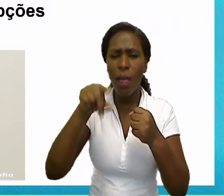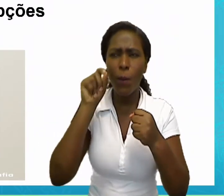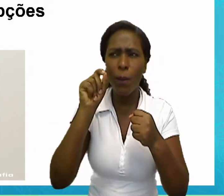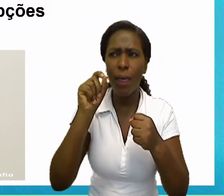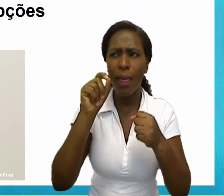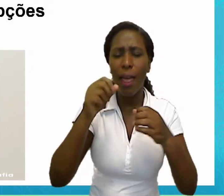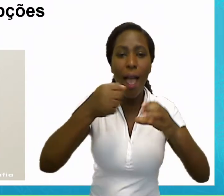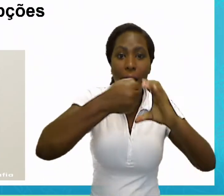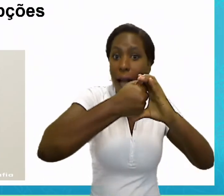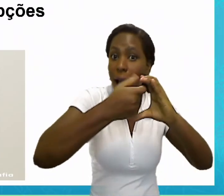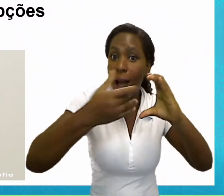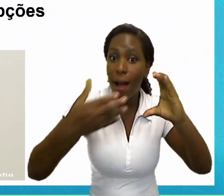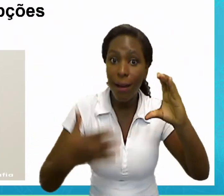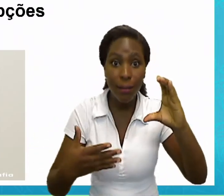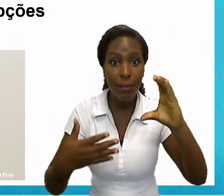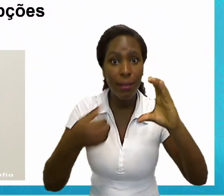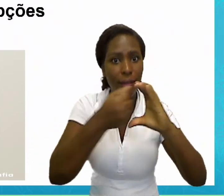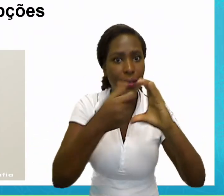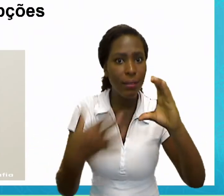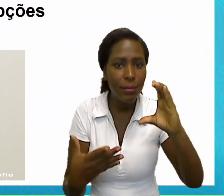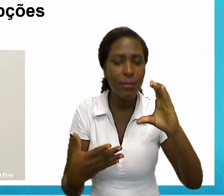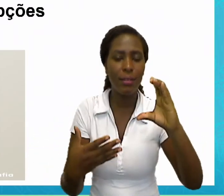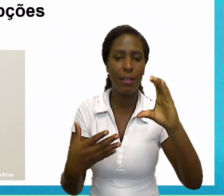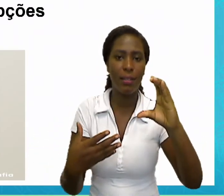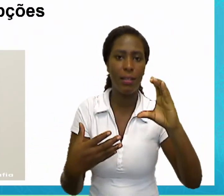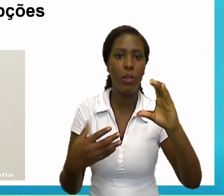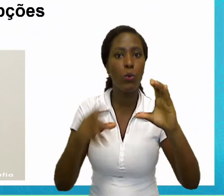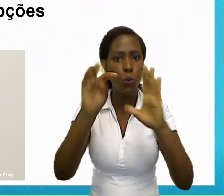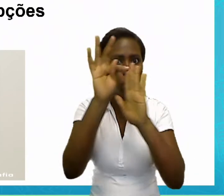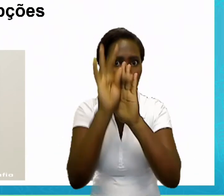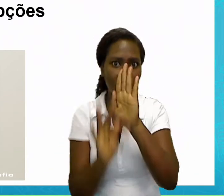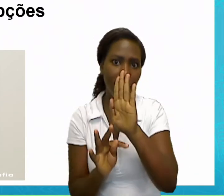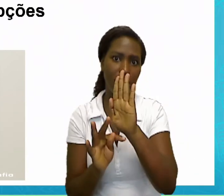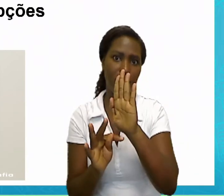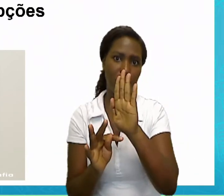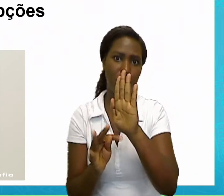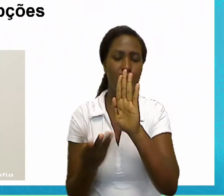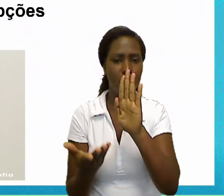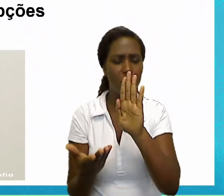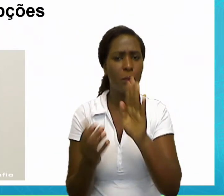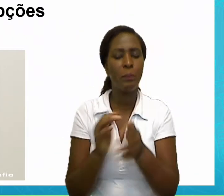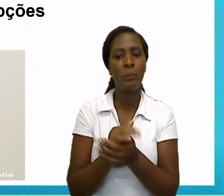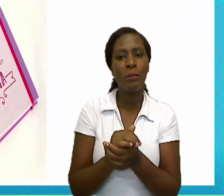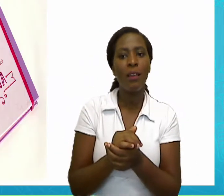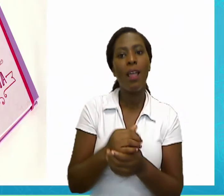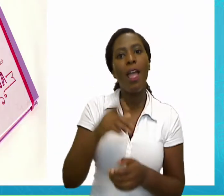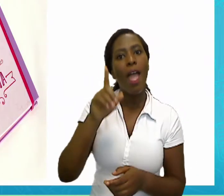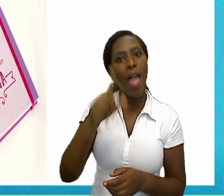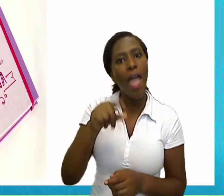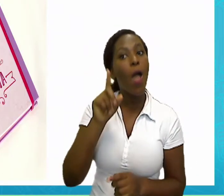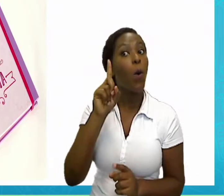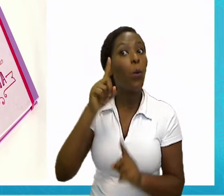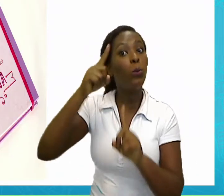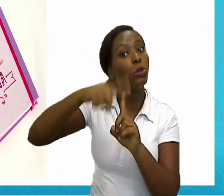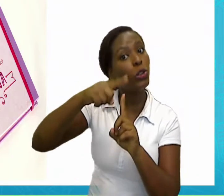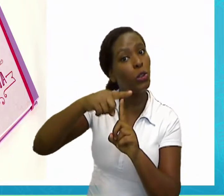descrevem, apresentam as imagens. E um tipo, de gênero aí muito